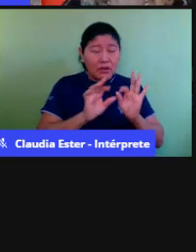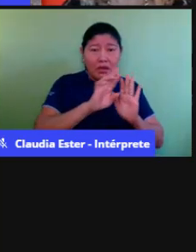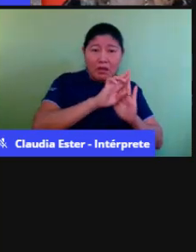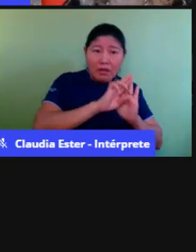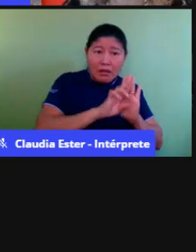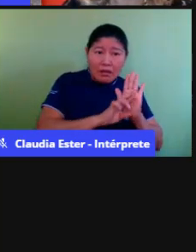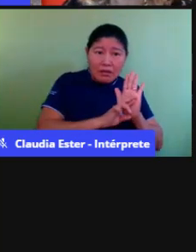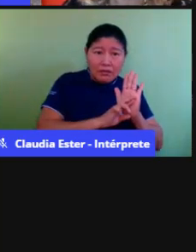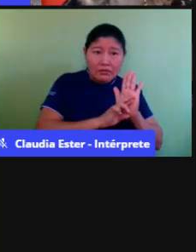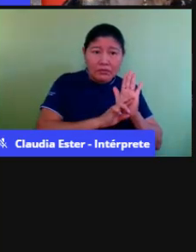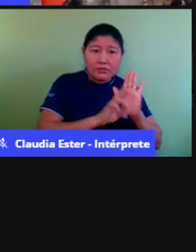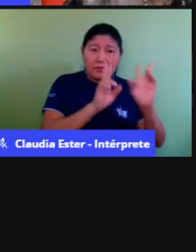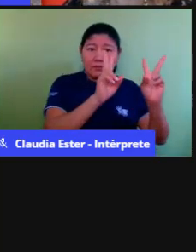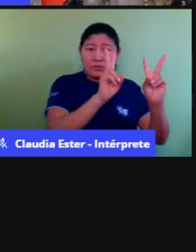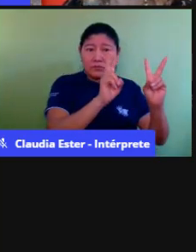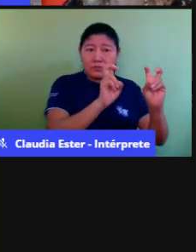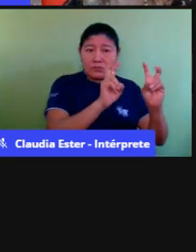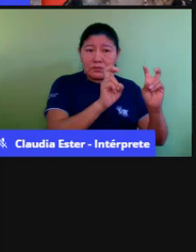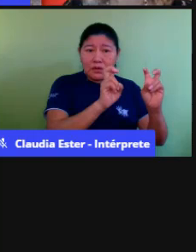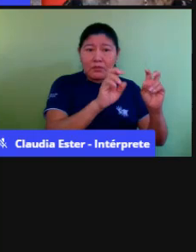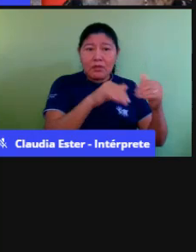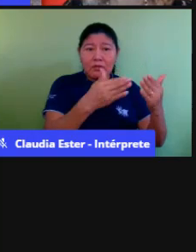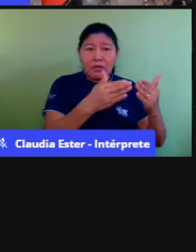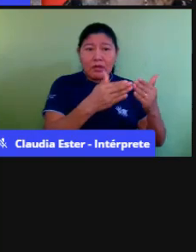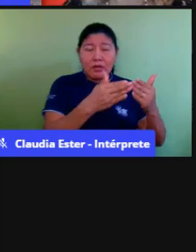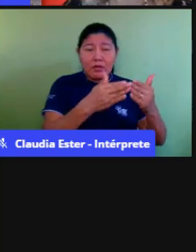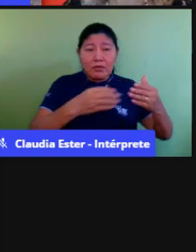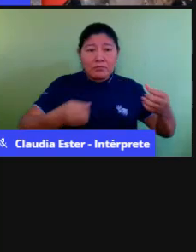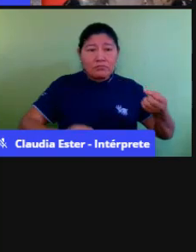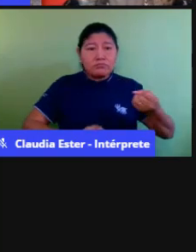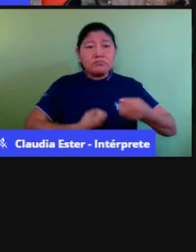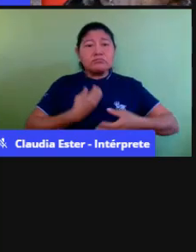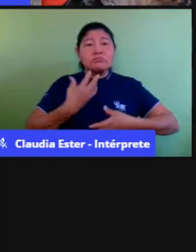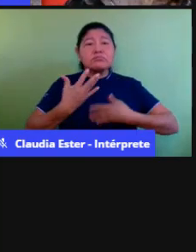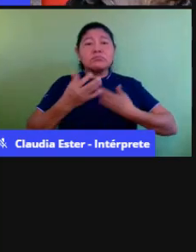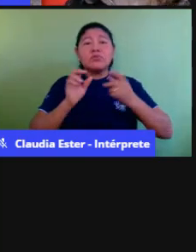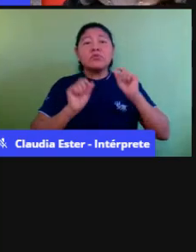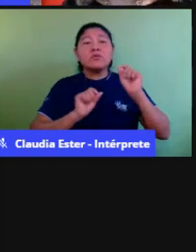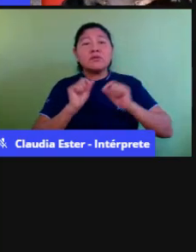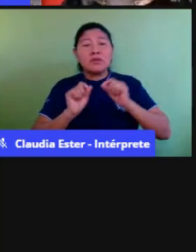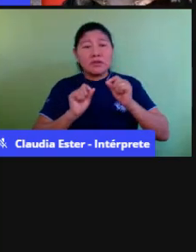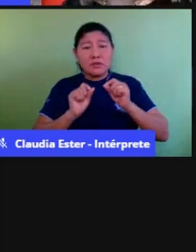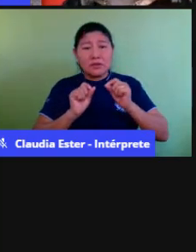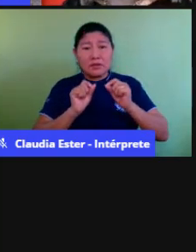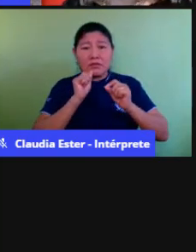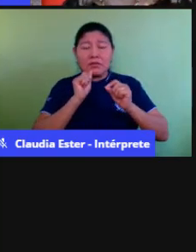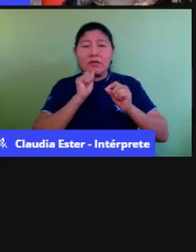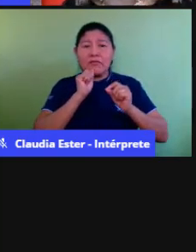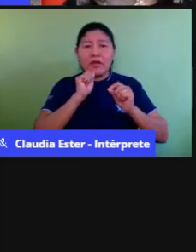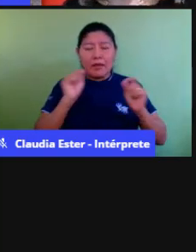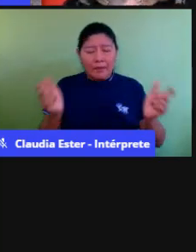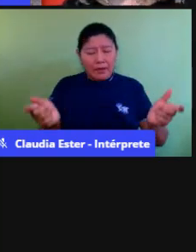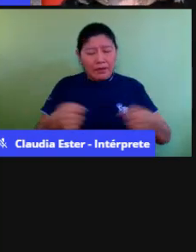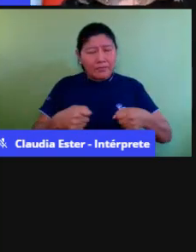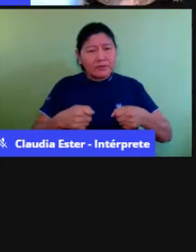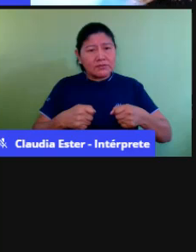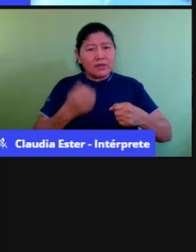o tema foi os potenciais e os direitos da criança. Aí eu trago para vocês também